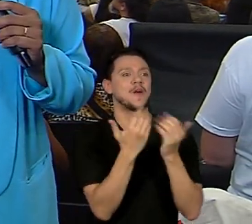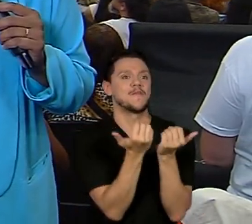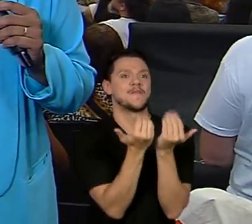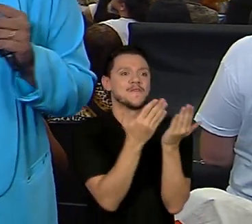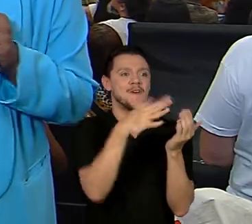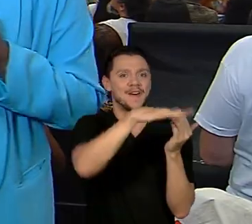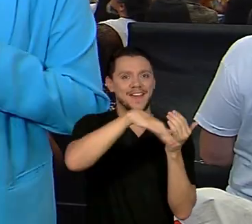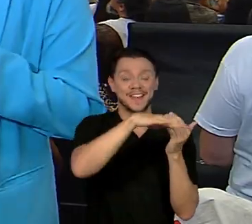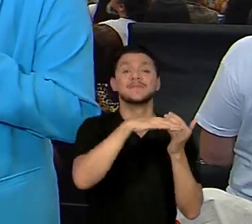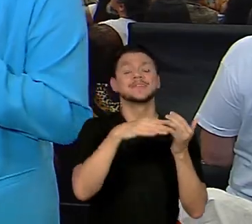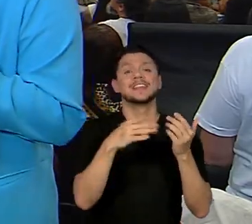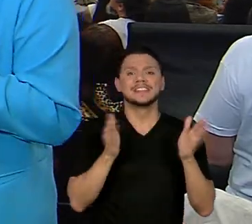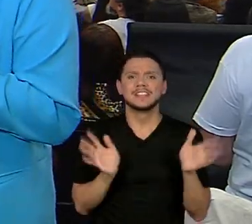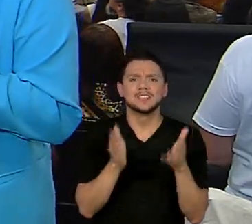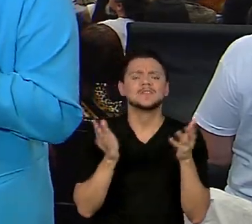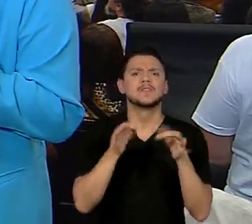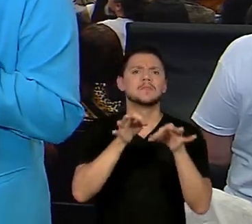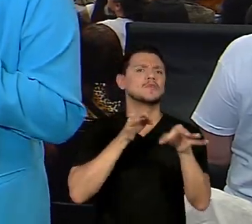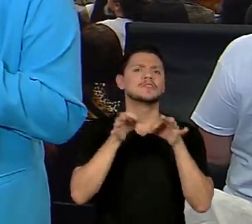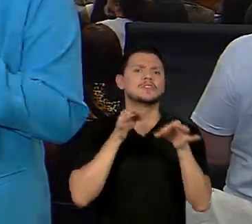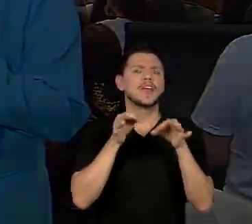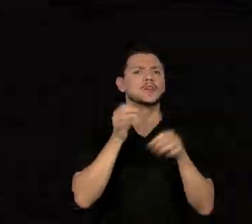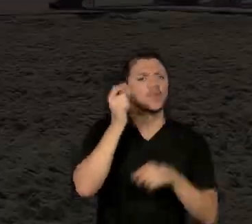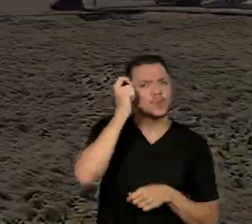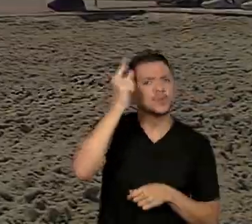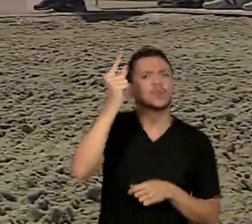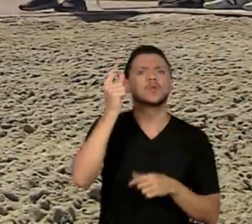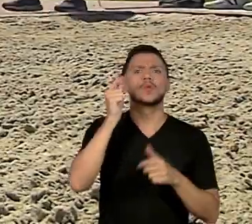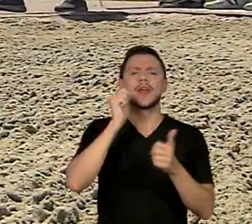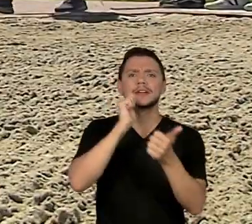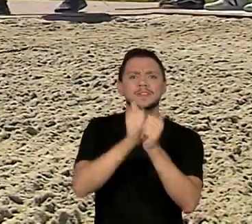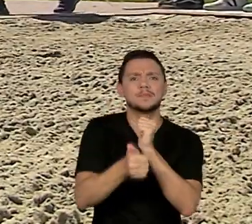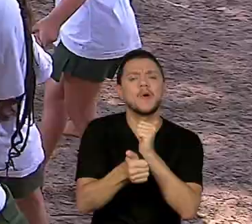como cultura, esporte e lazer, não é? É isso mesmo.